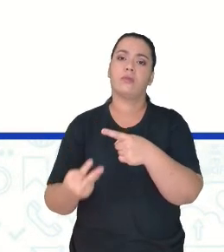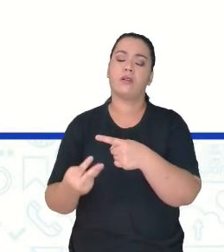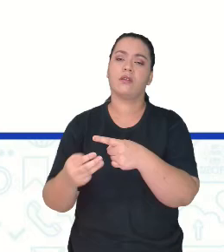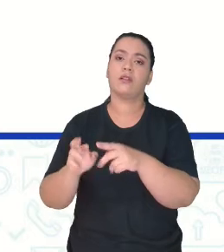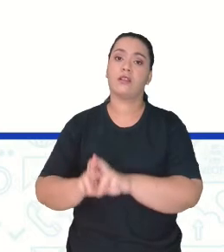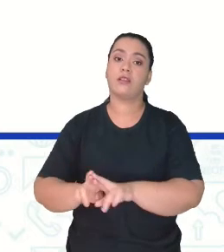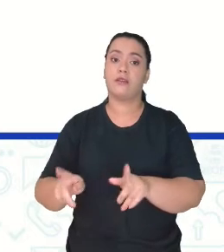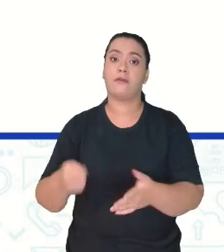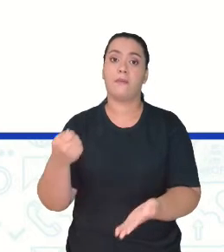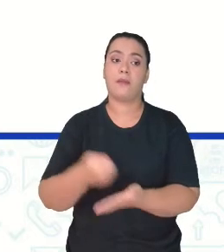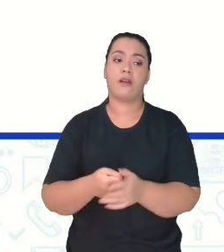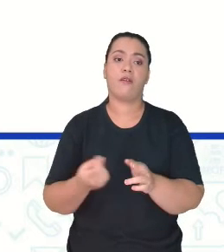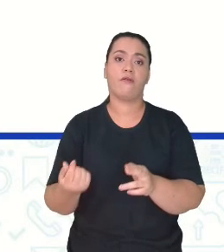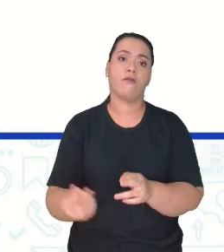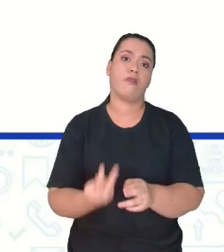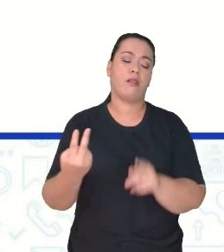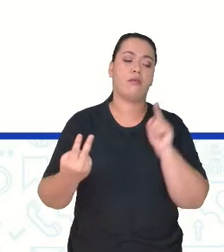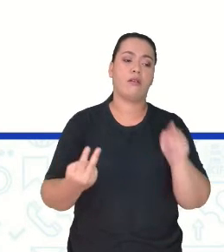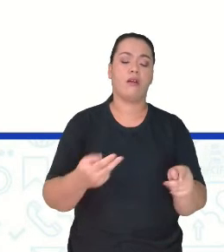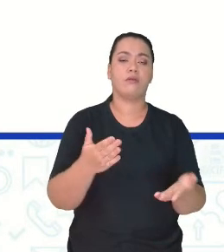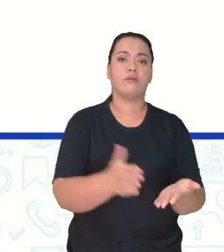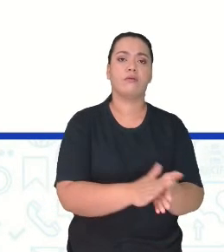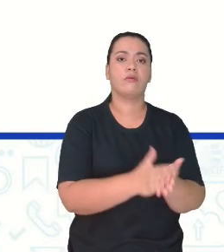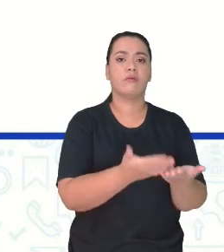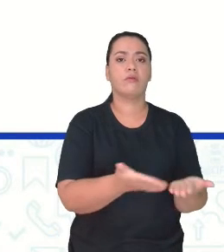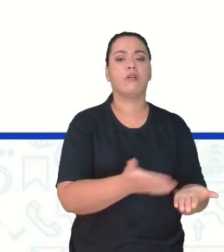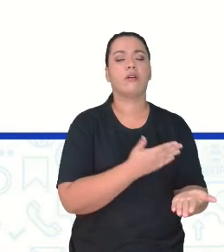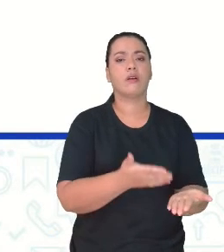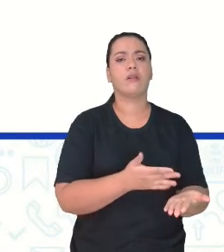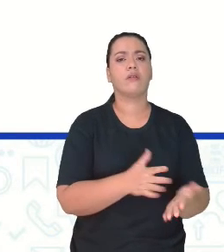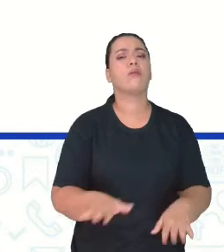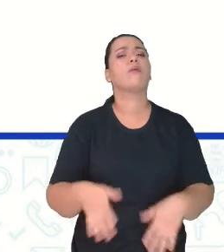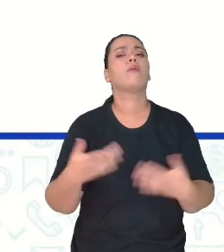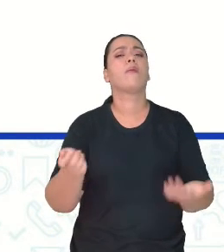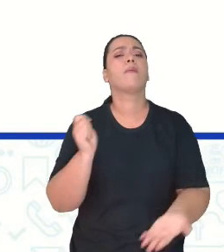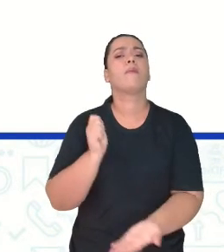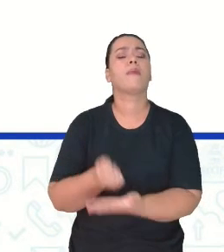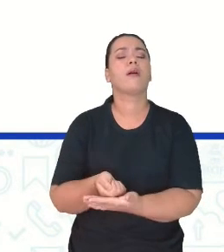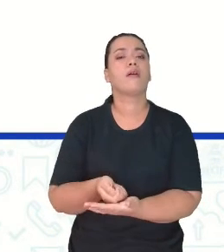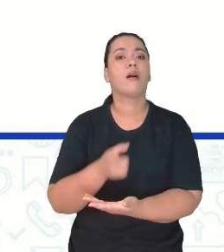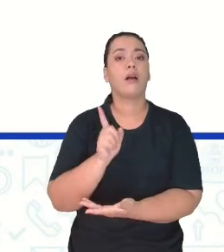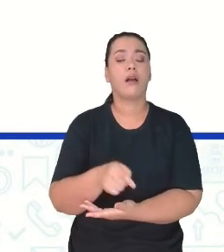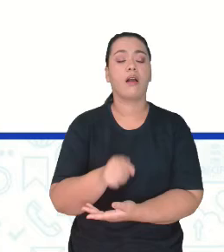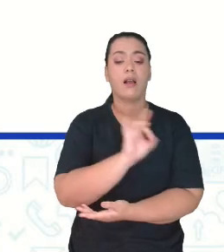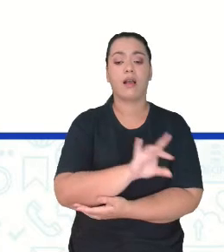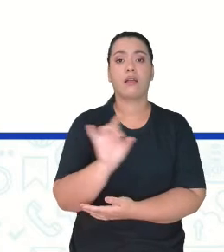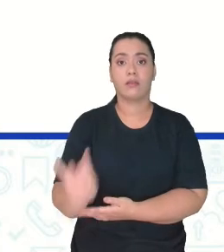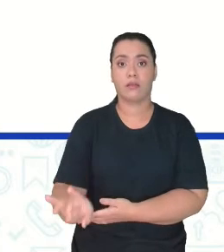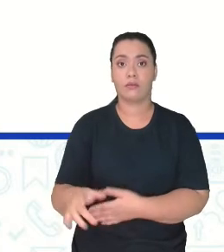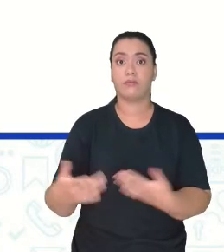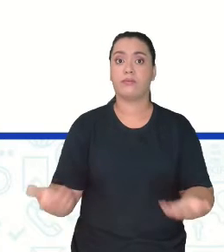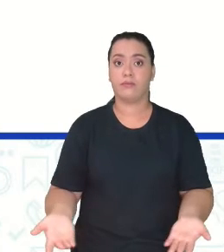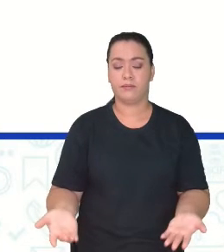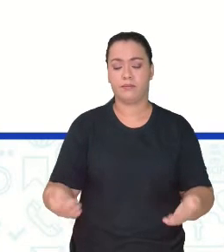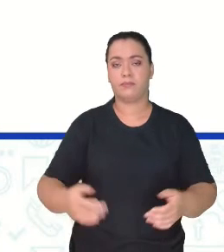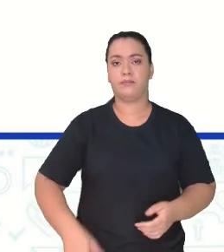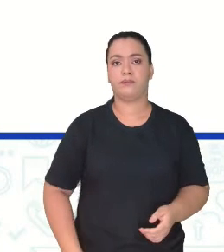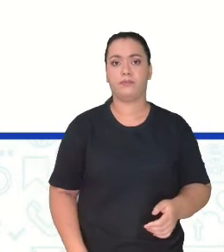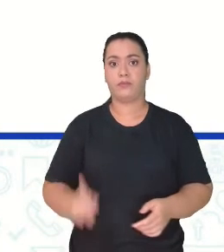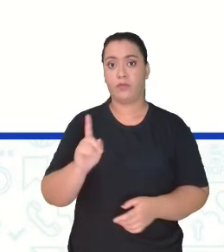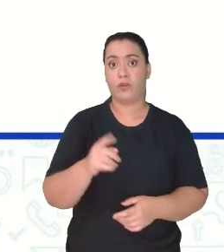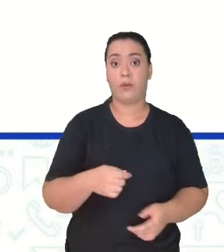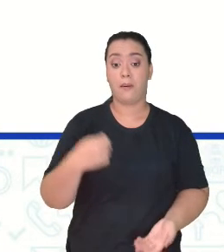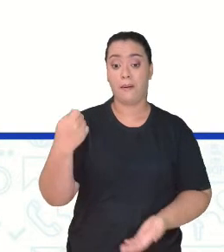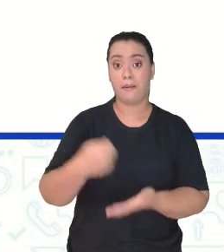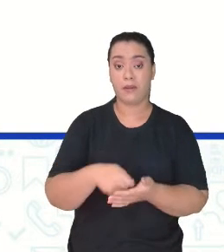pelo livro, quais são os valores pagos pelo caderno e pelo livro? Então, observe o seguinte, ó, o preço